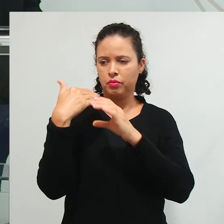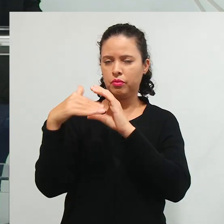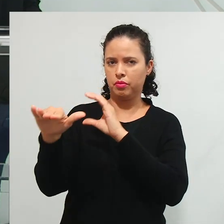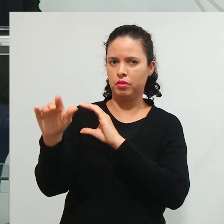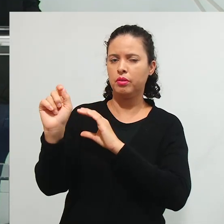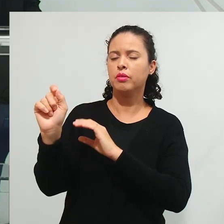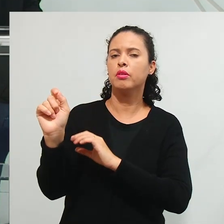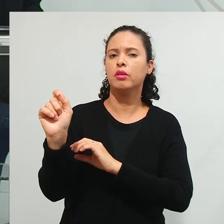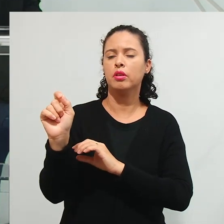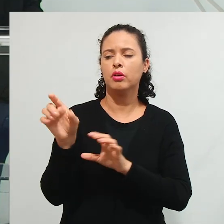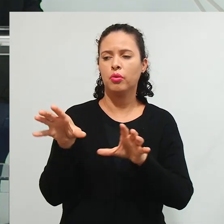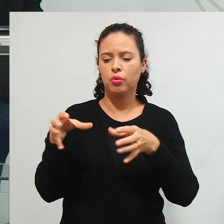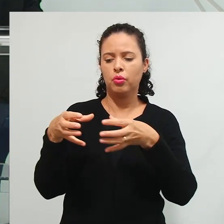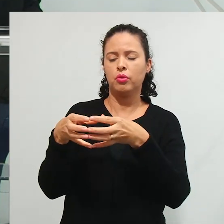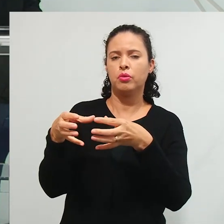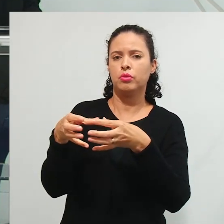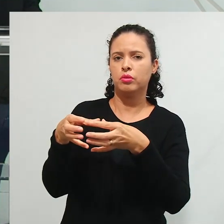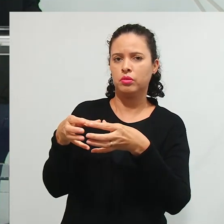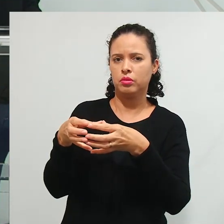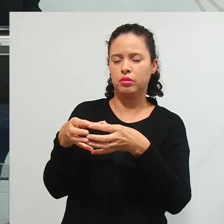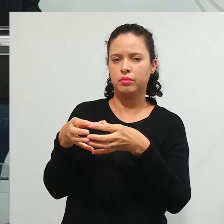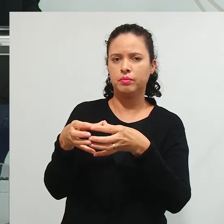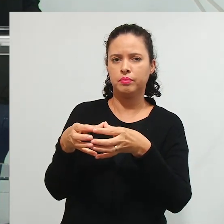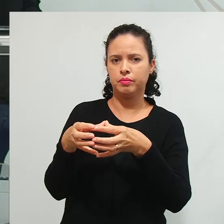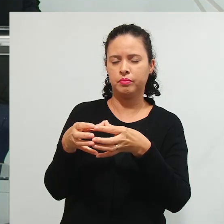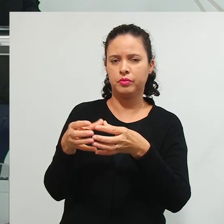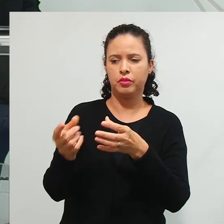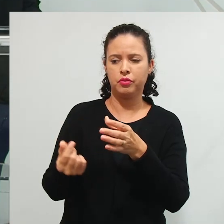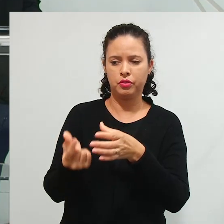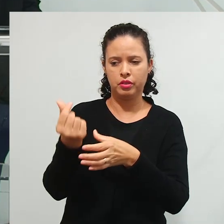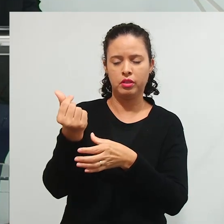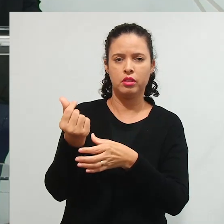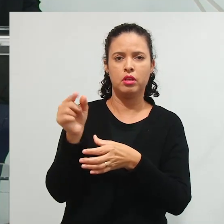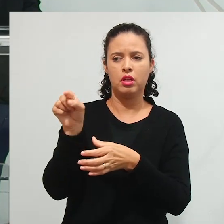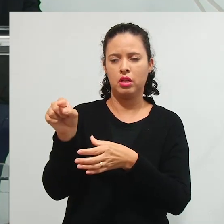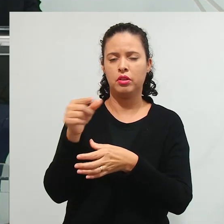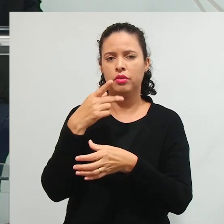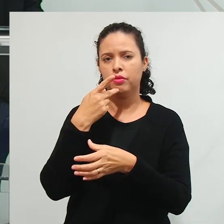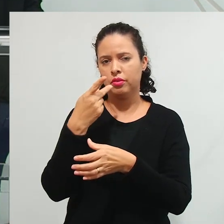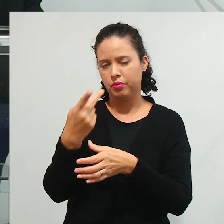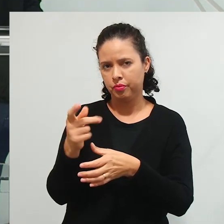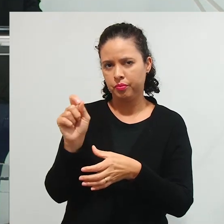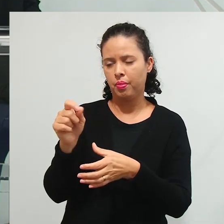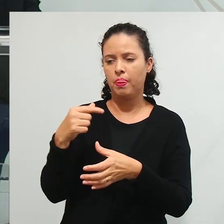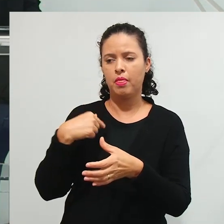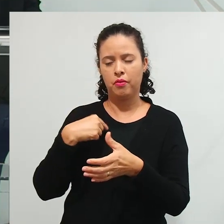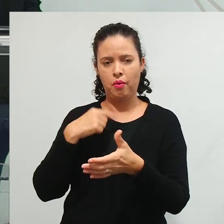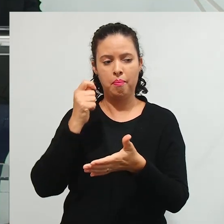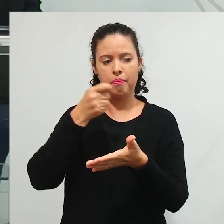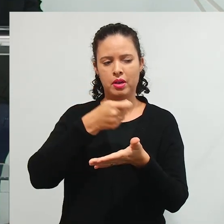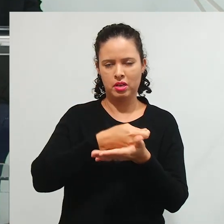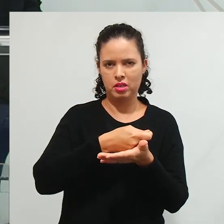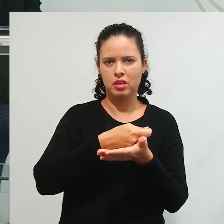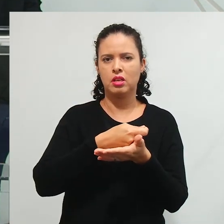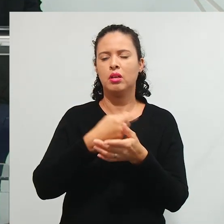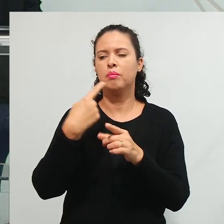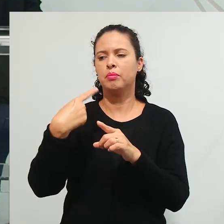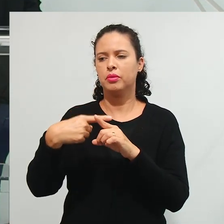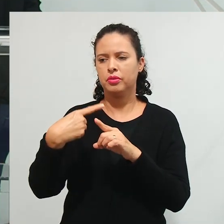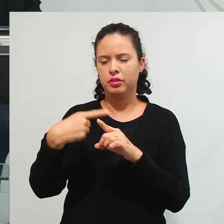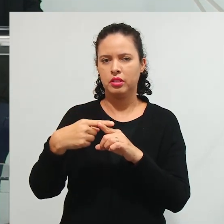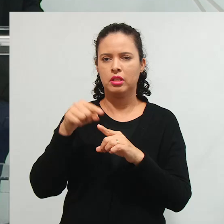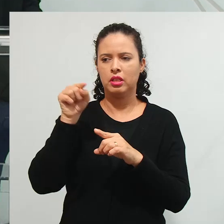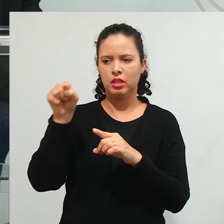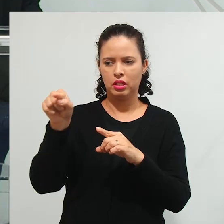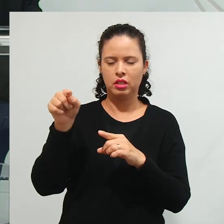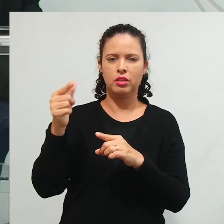de finanças, que a coordenação de finanças vai falar assim, olha, eu vou liquidar essa despesa porque realmente o